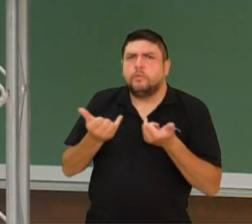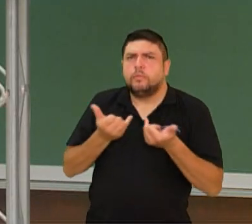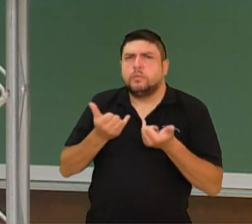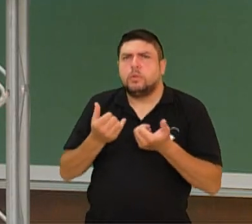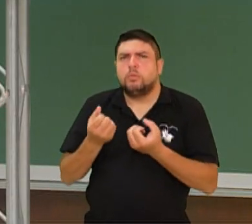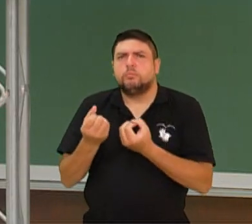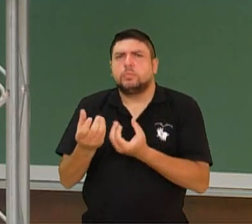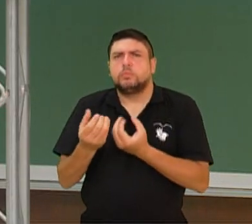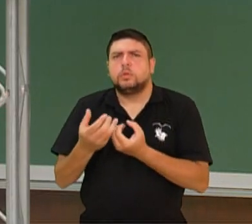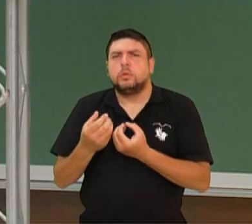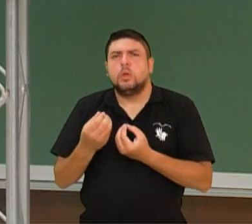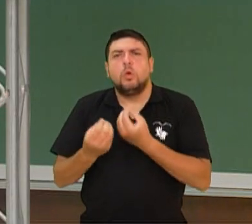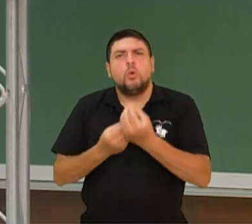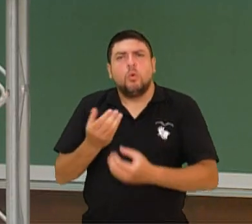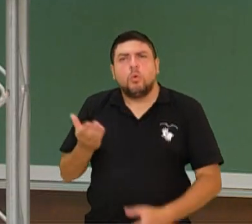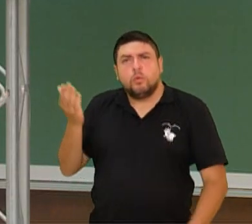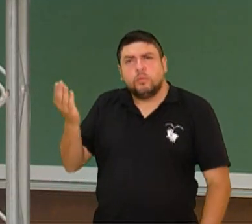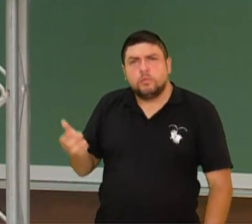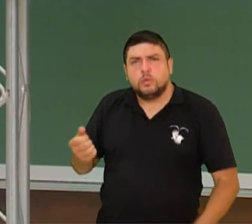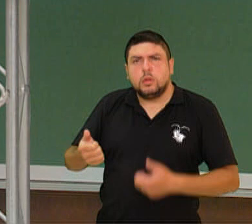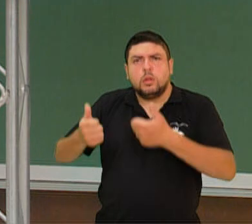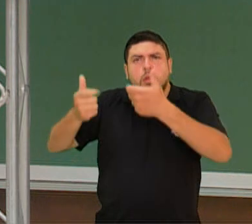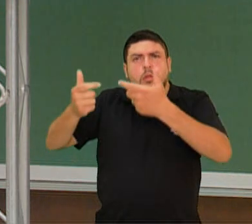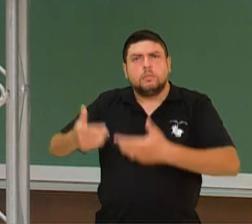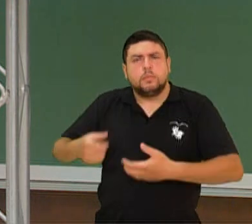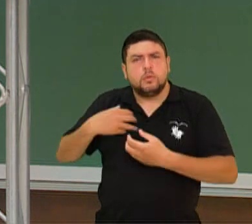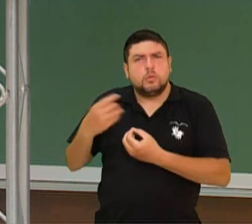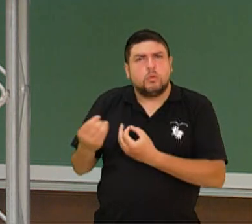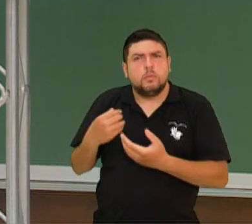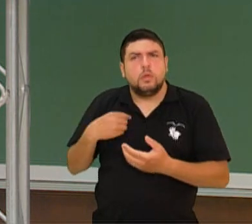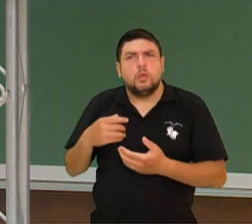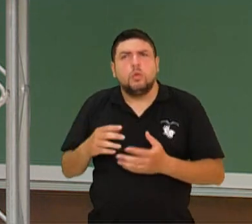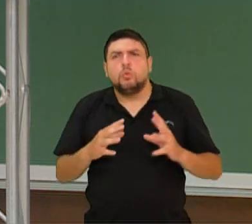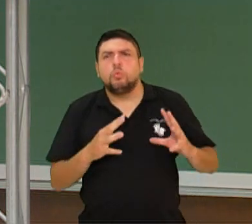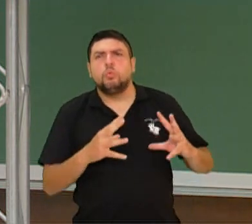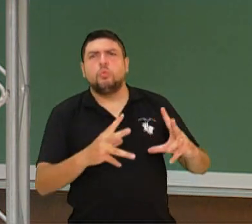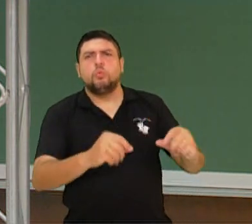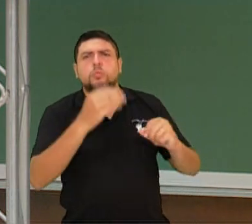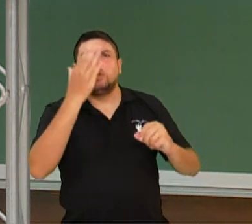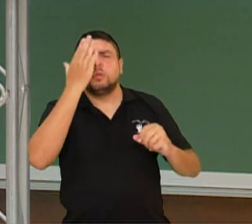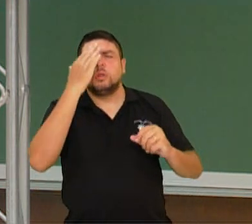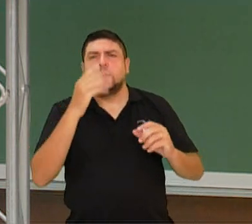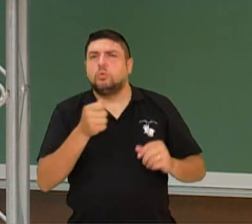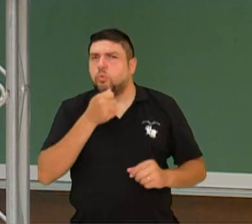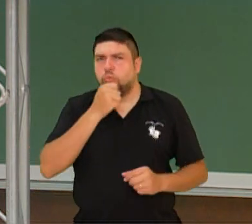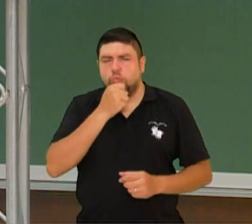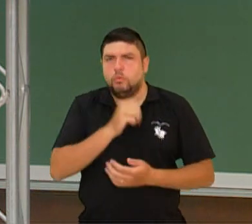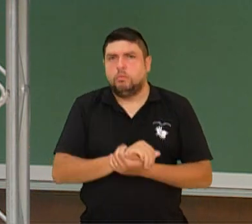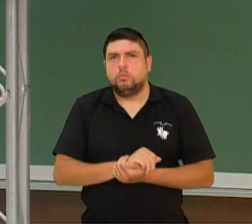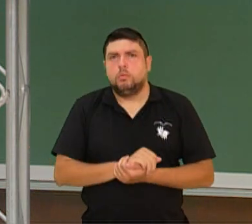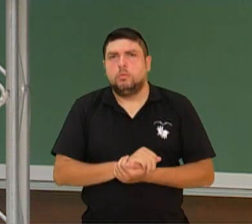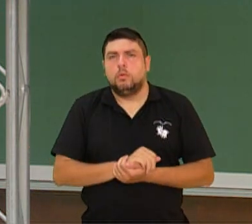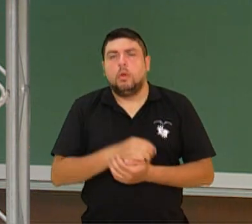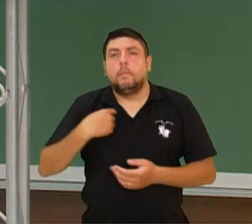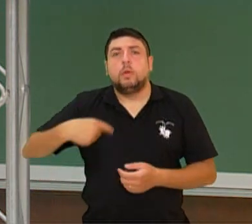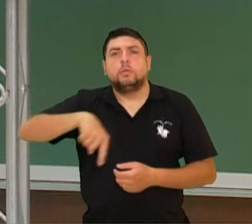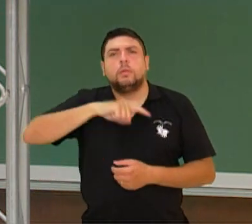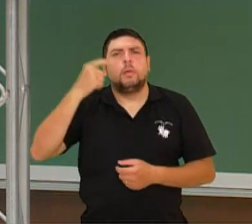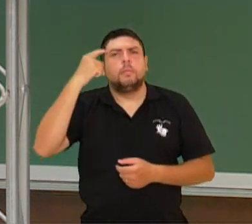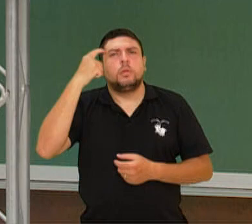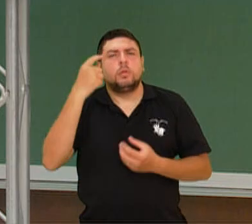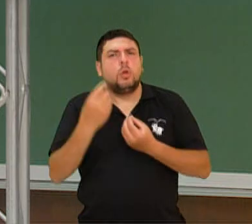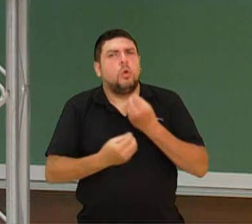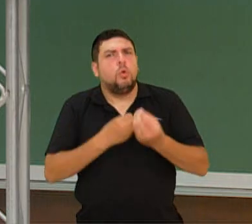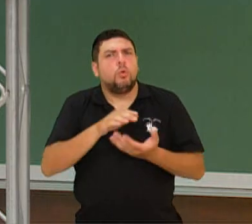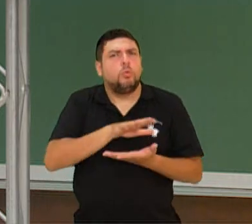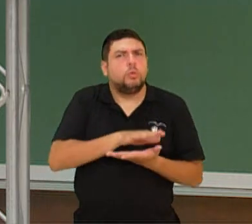estava explicando, ainda não atingem grande parte da população mundial. Precisamos repensar nosso modelo de